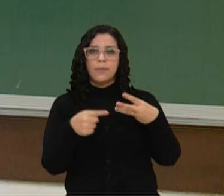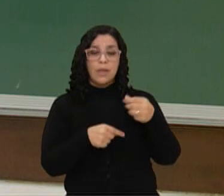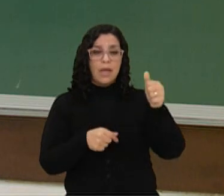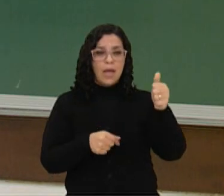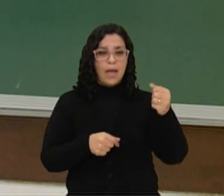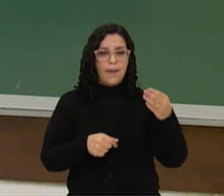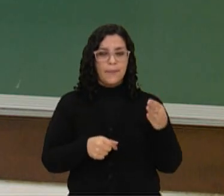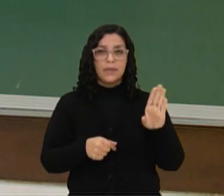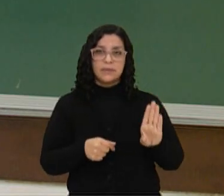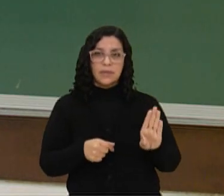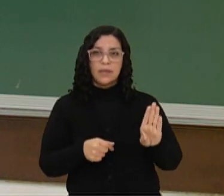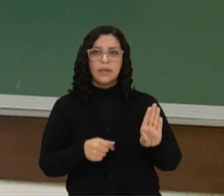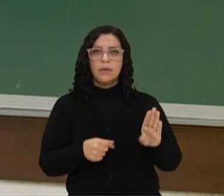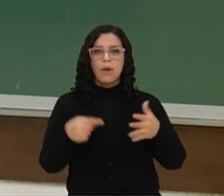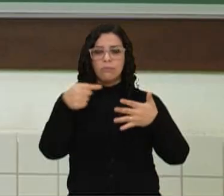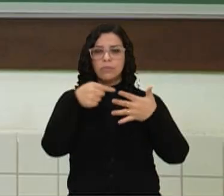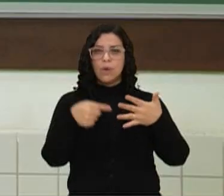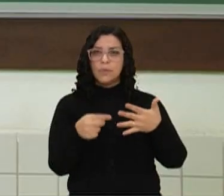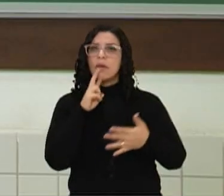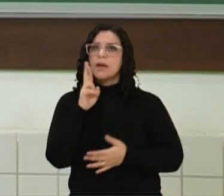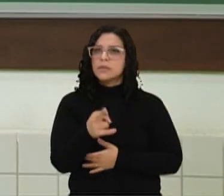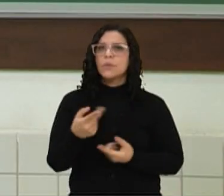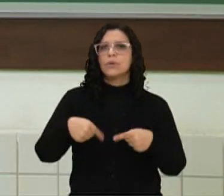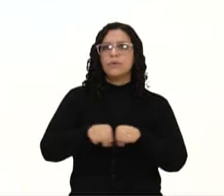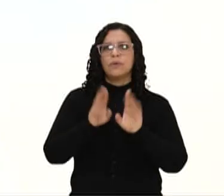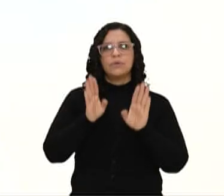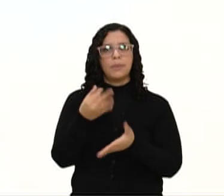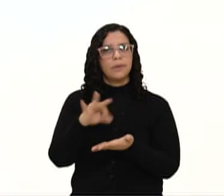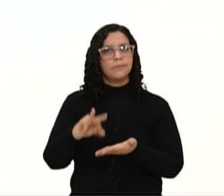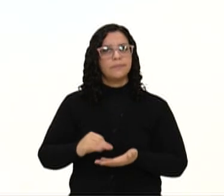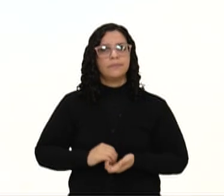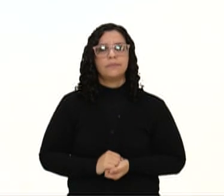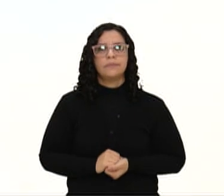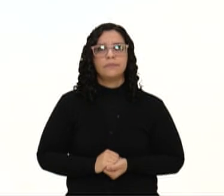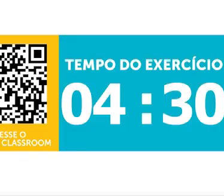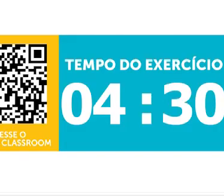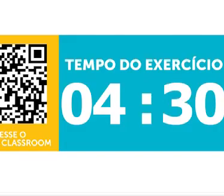setores? Primário, secundário e terciário? Respondam lá e a gente já volta para corrigir.